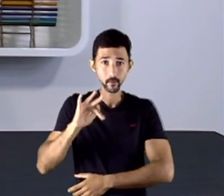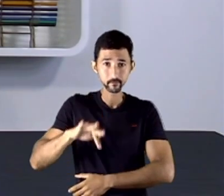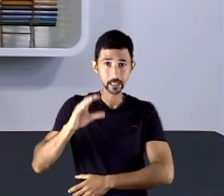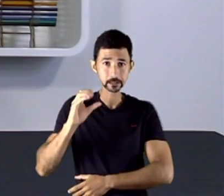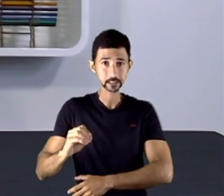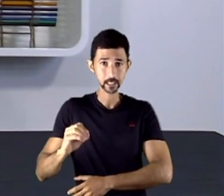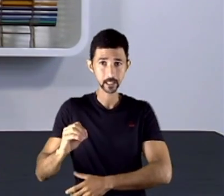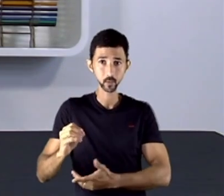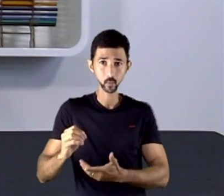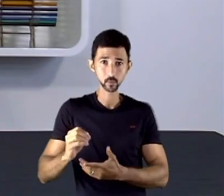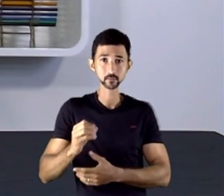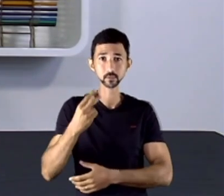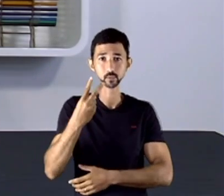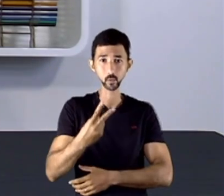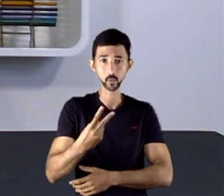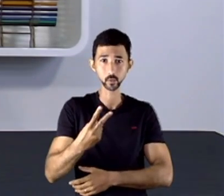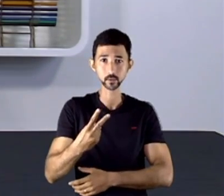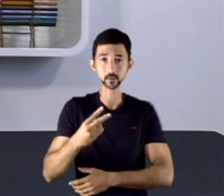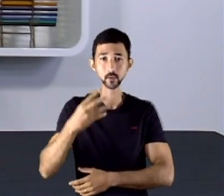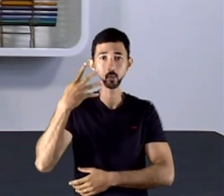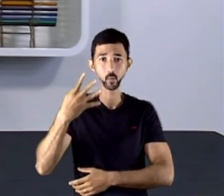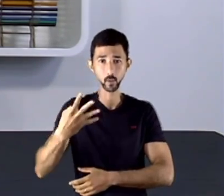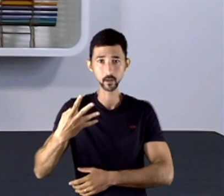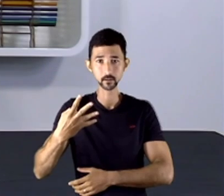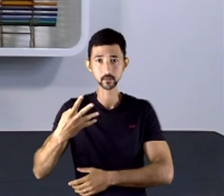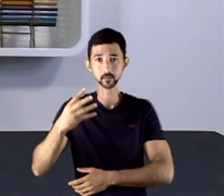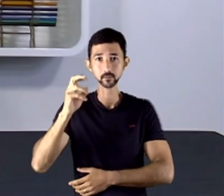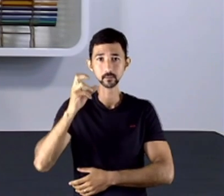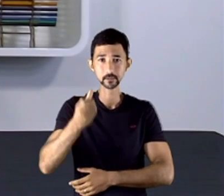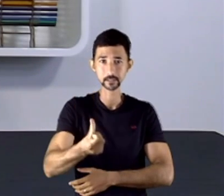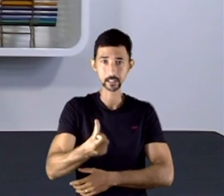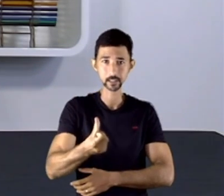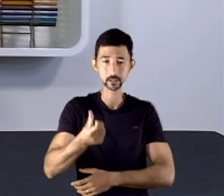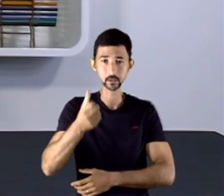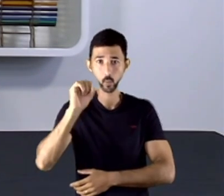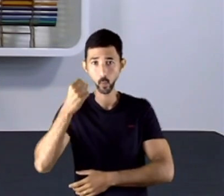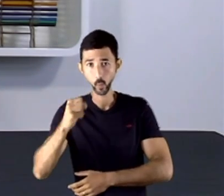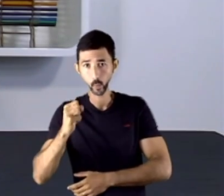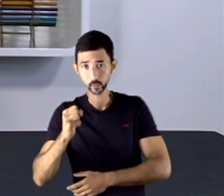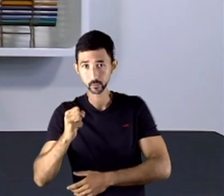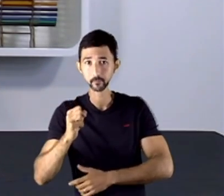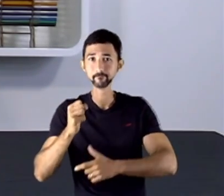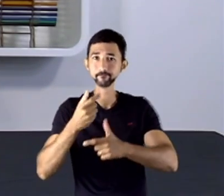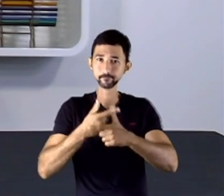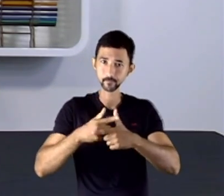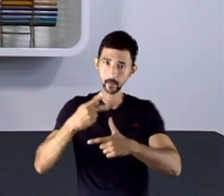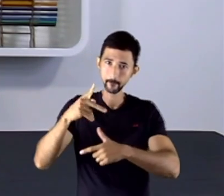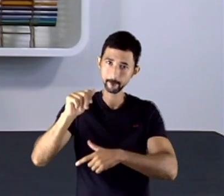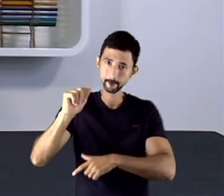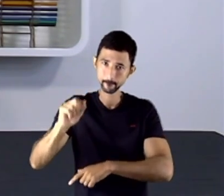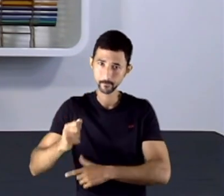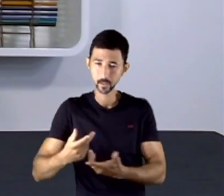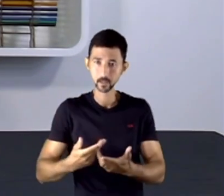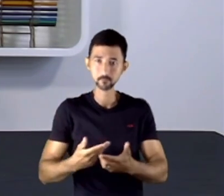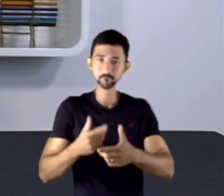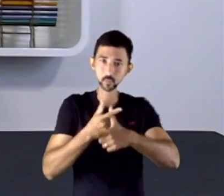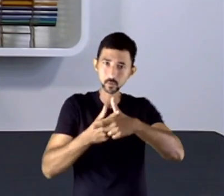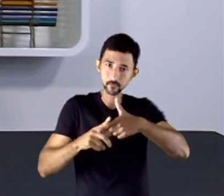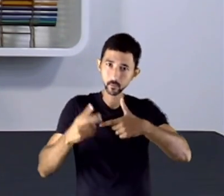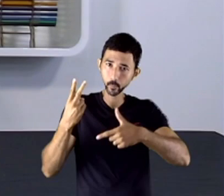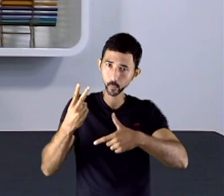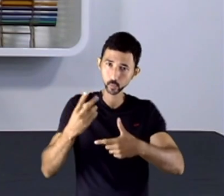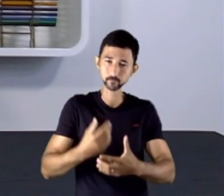0, 2, 4, 6 ou 8 é par, e todo número par é divisível por